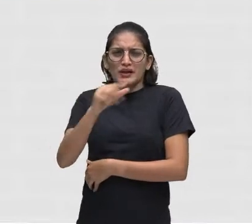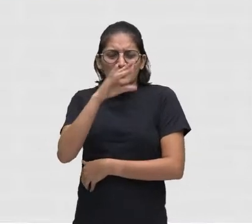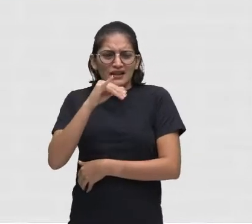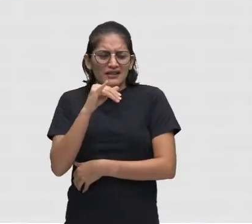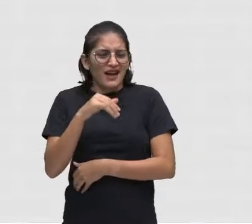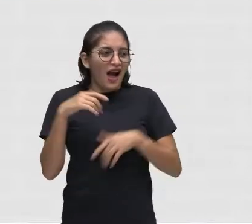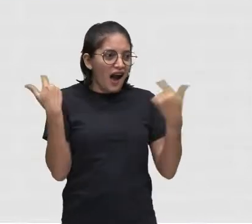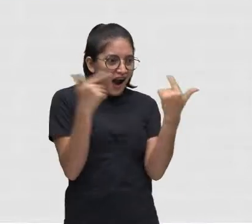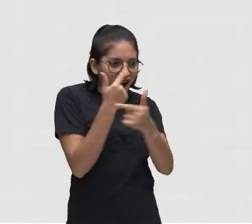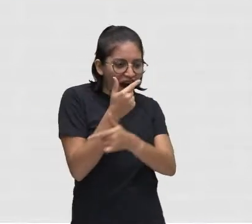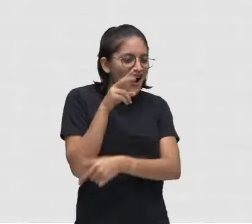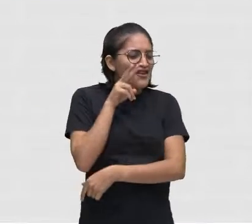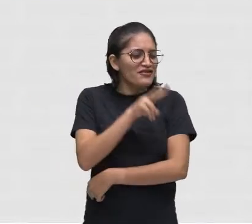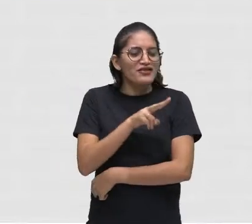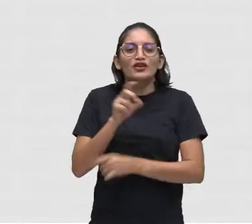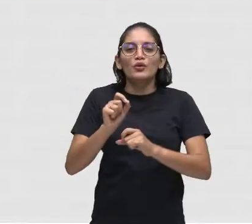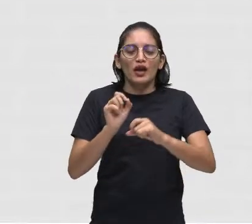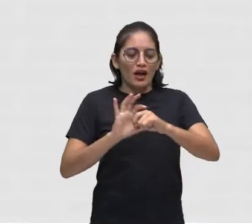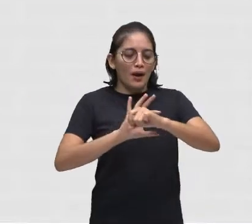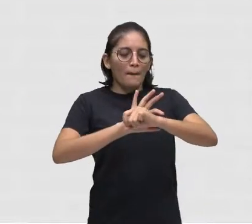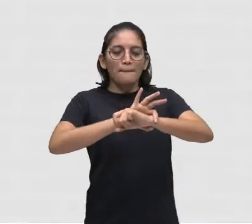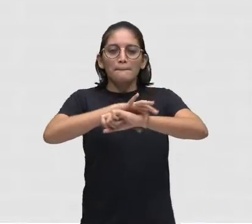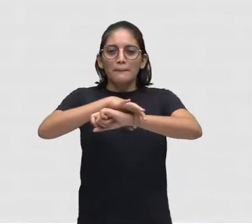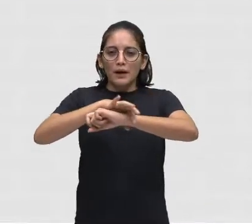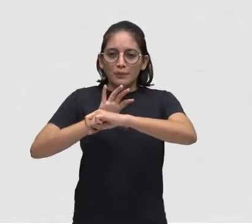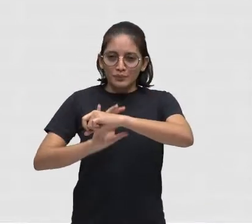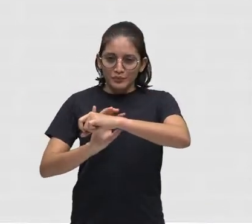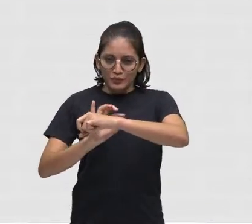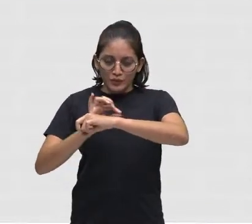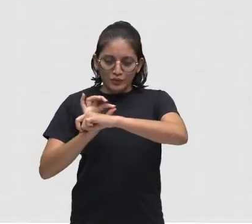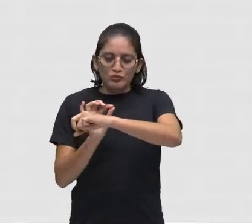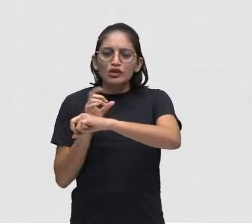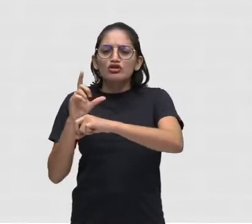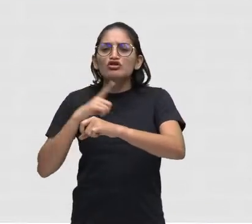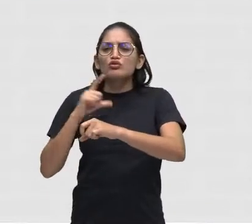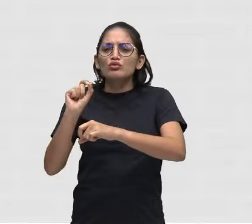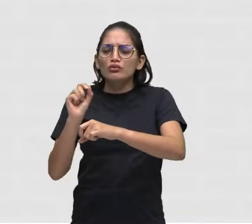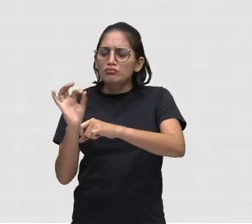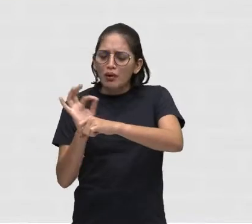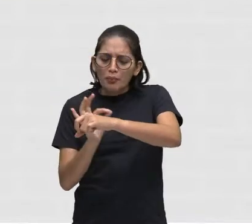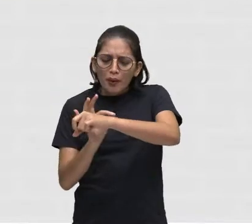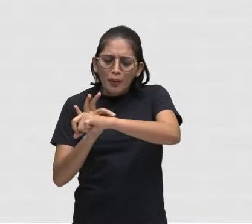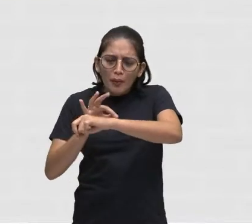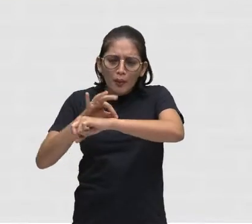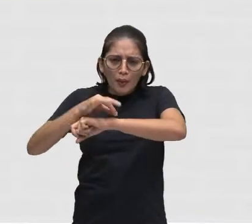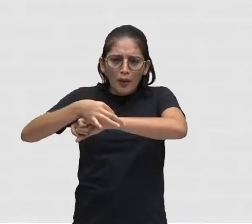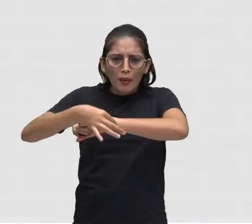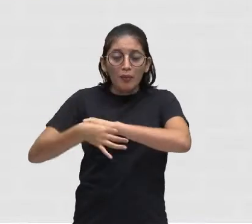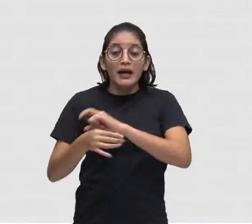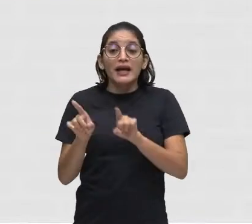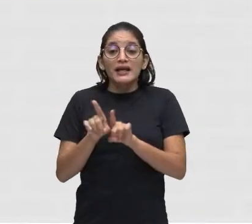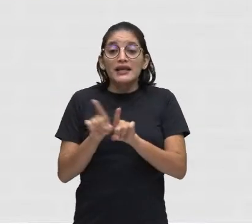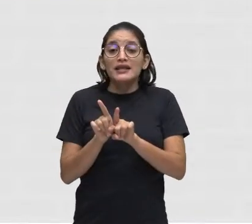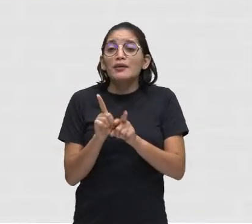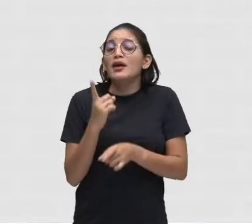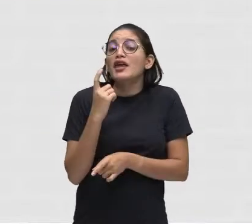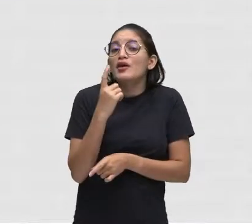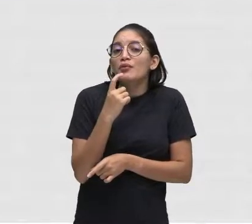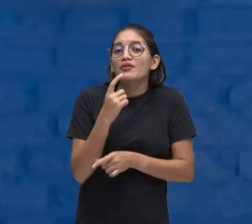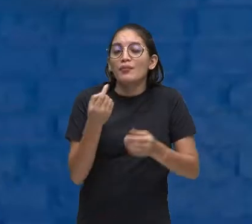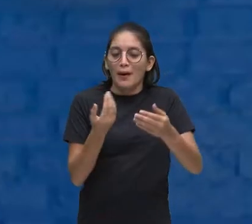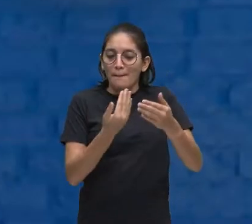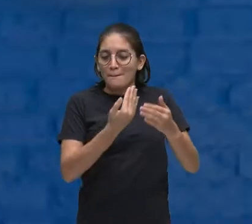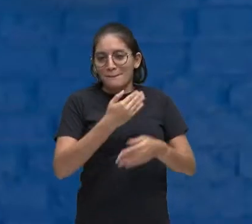ver que era uma pulseira, a qual faltava algumas pedrinhas, e um frasco de perfume na